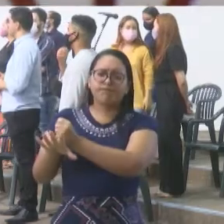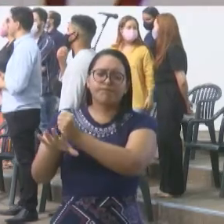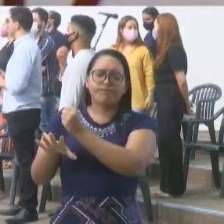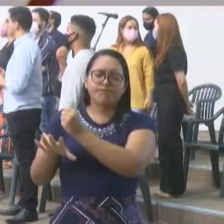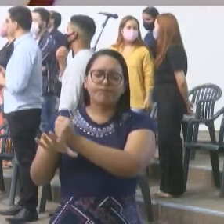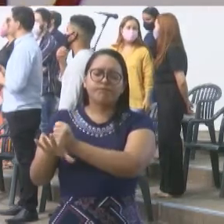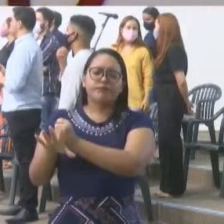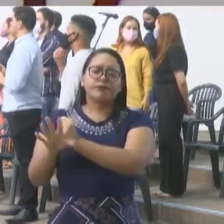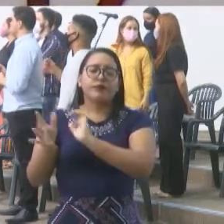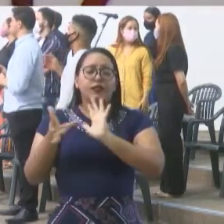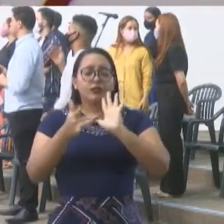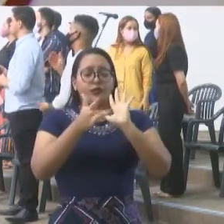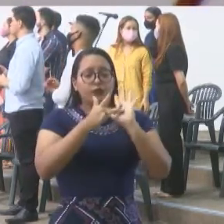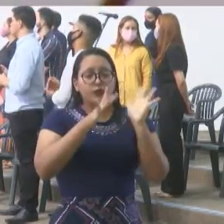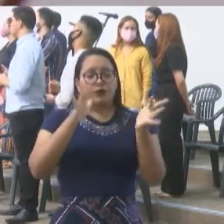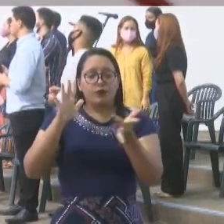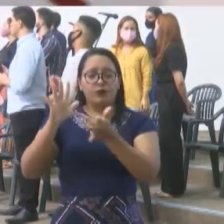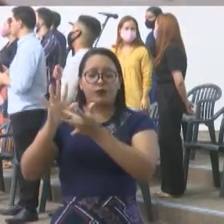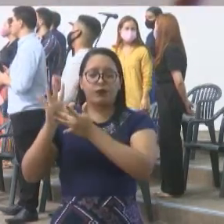pés,